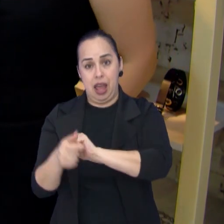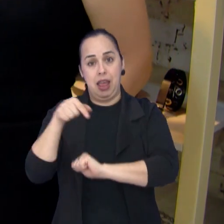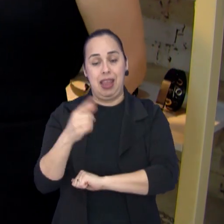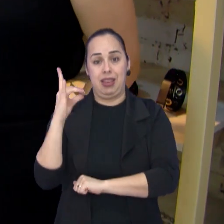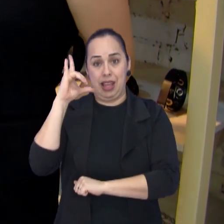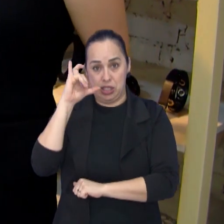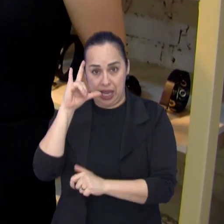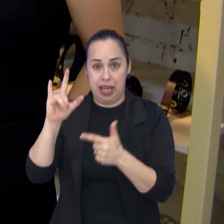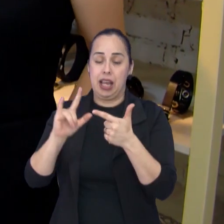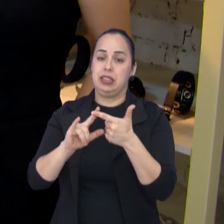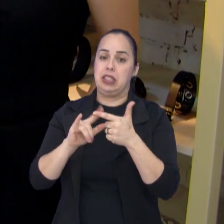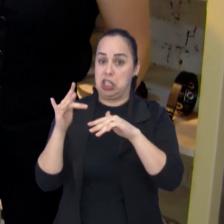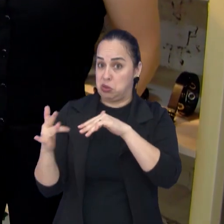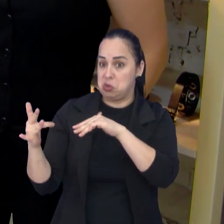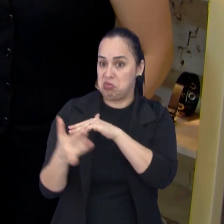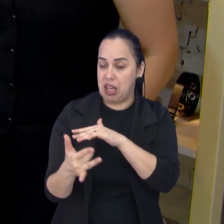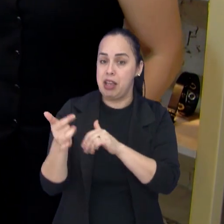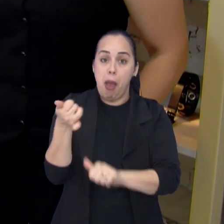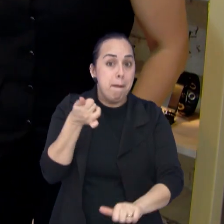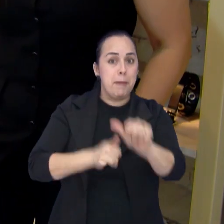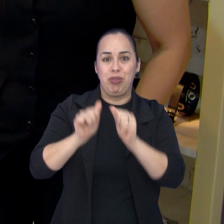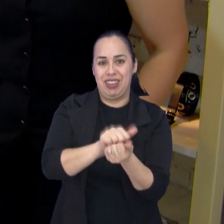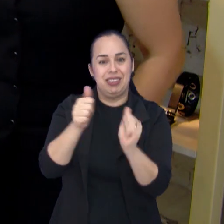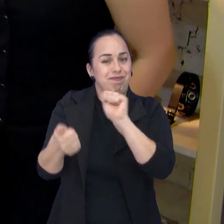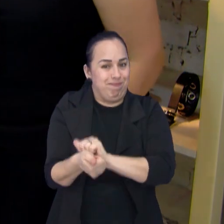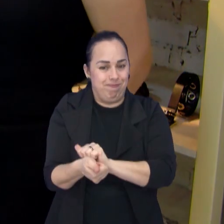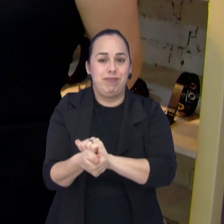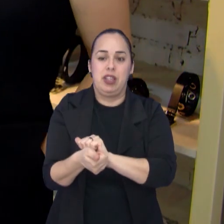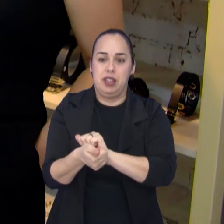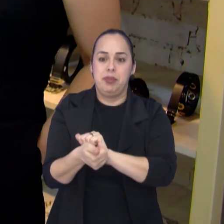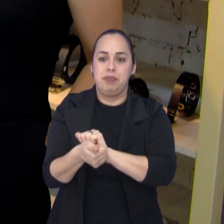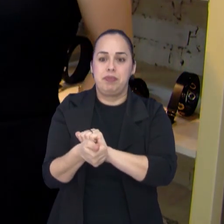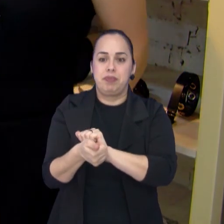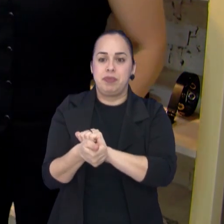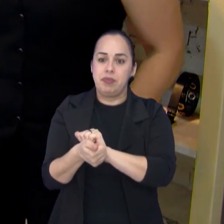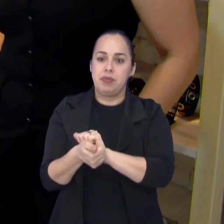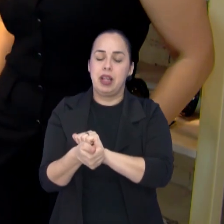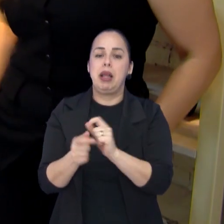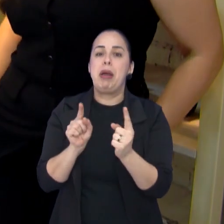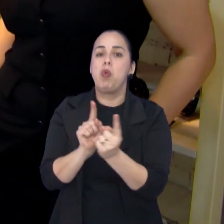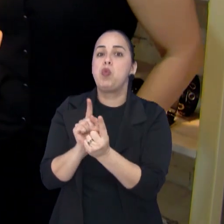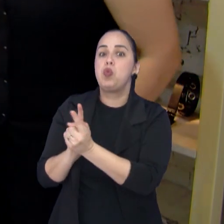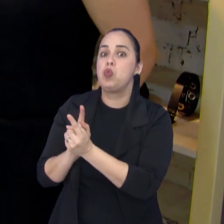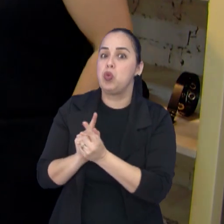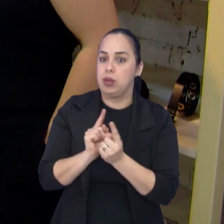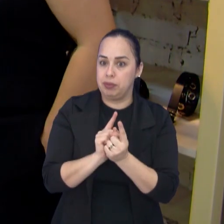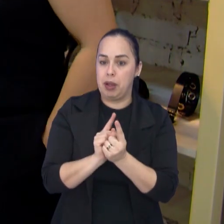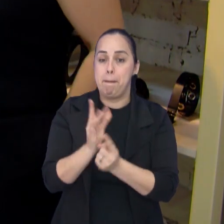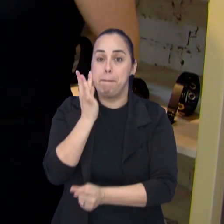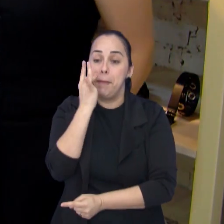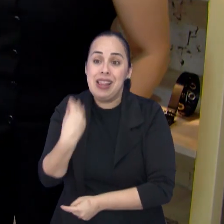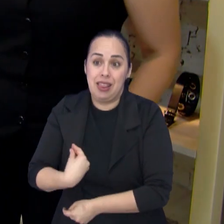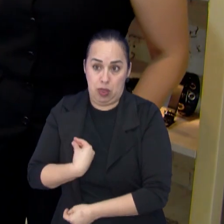nas redes sociais, e a gente teve que renovar mesmo o nosso atendimento, tanto no